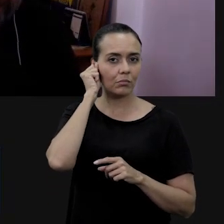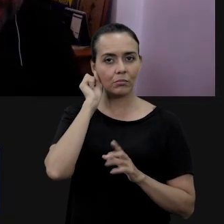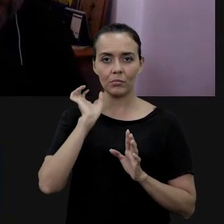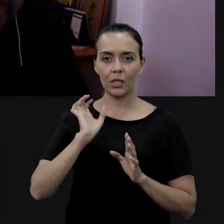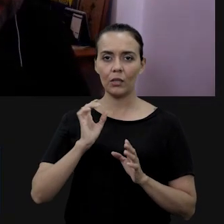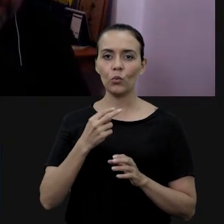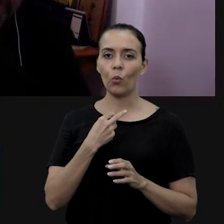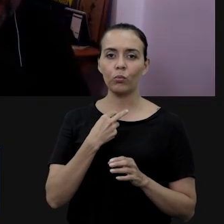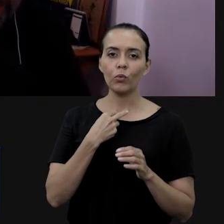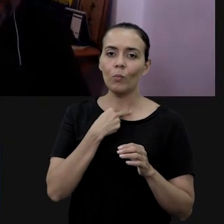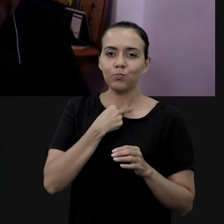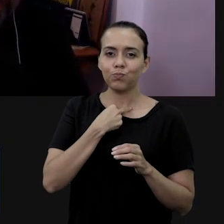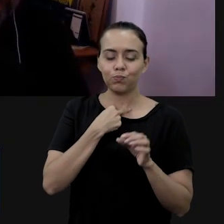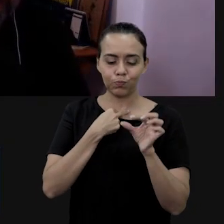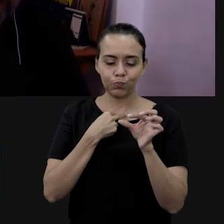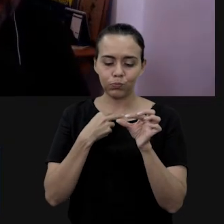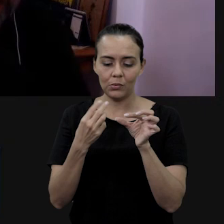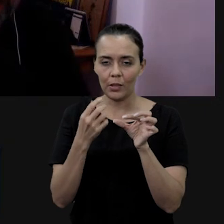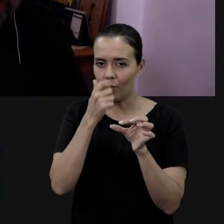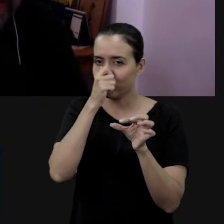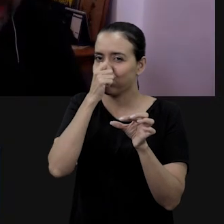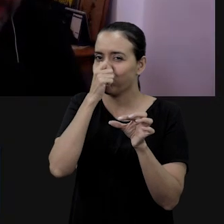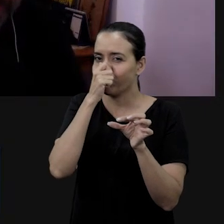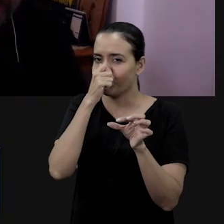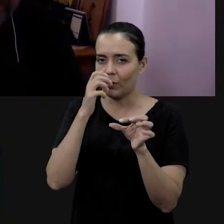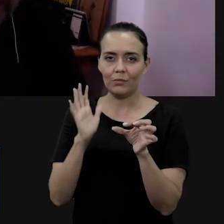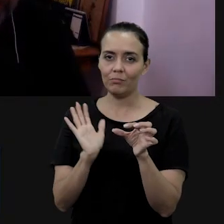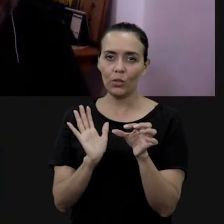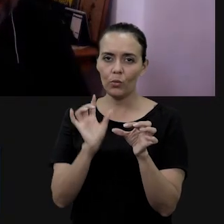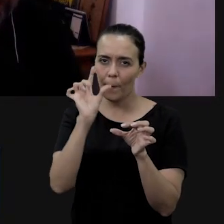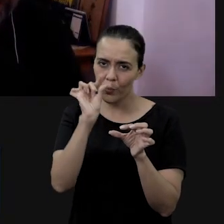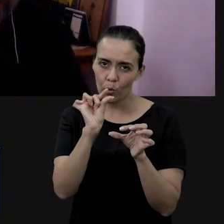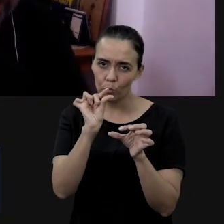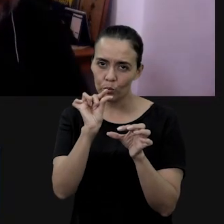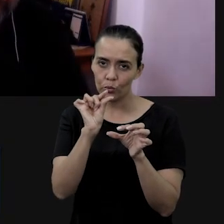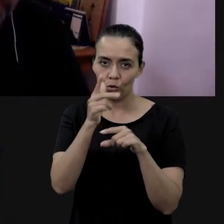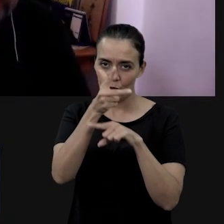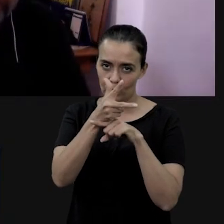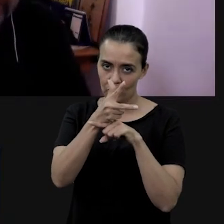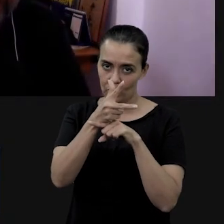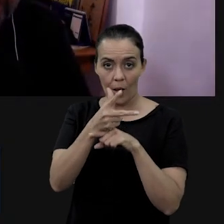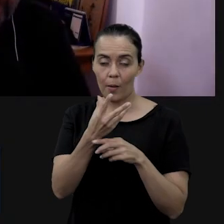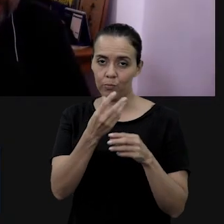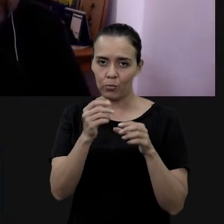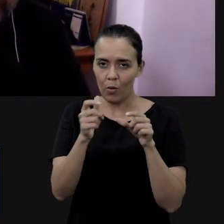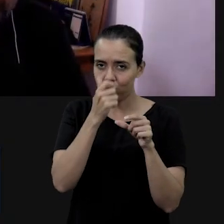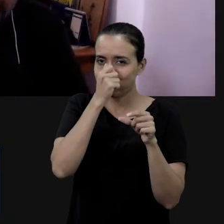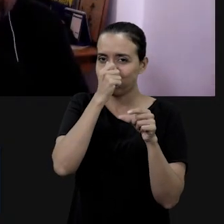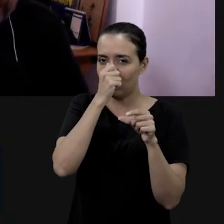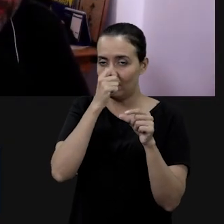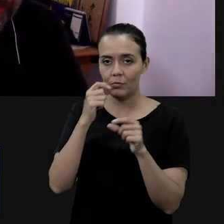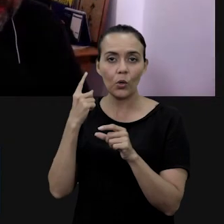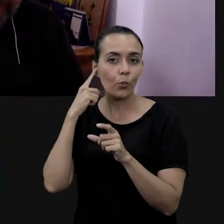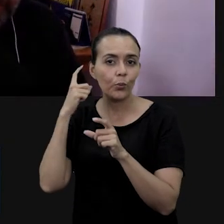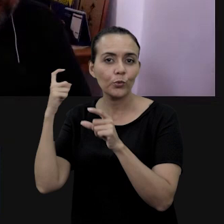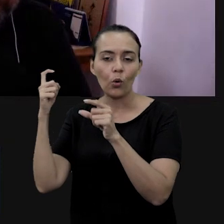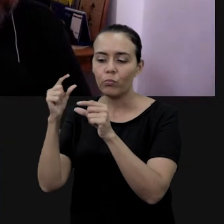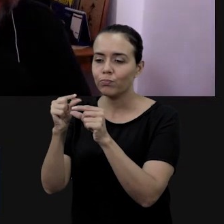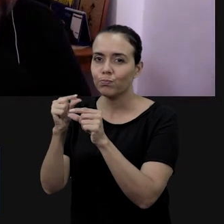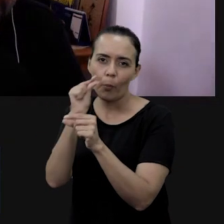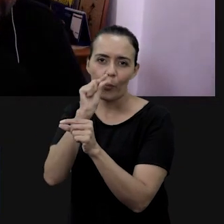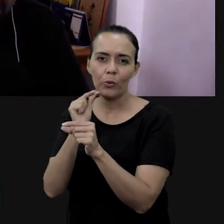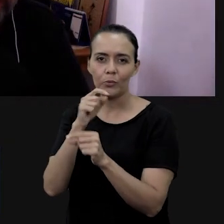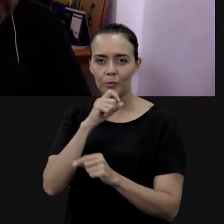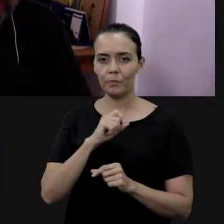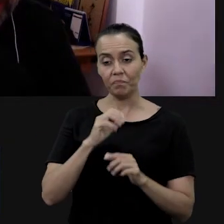menos espaço digital assim do que as imagens, né, que ocupam muito espaço. Então, geralmente,